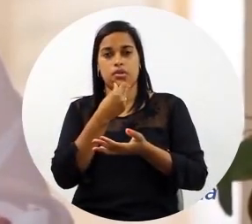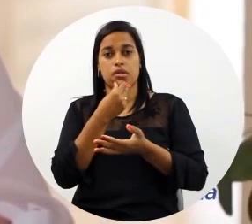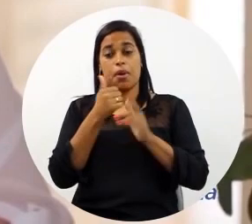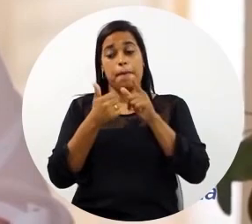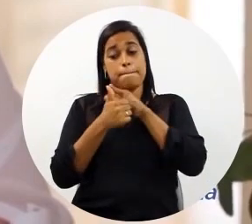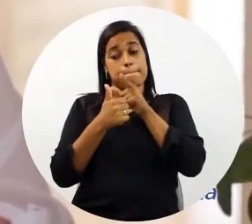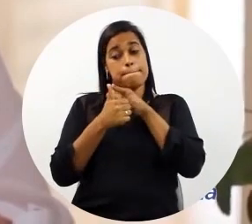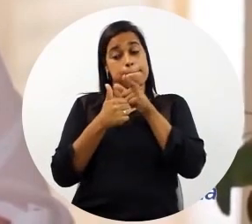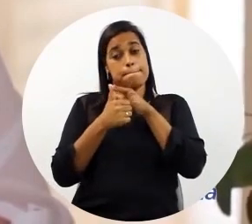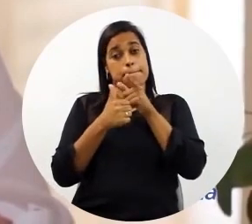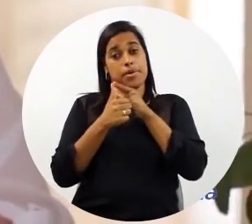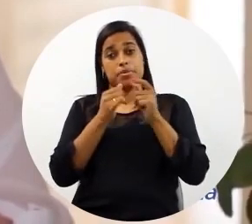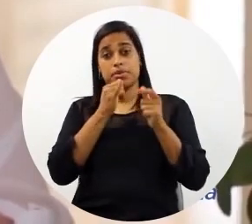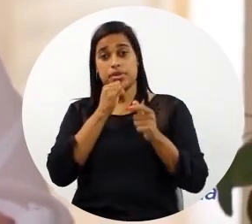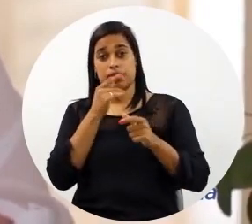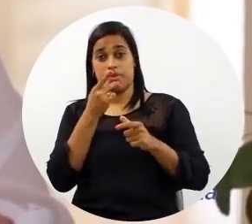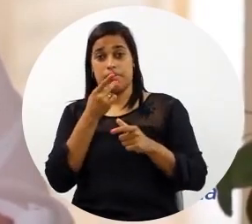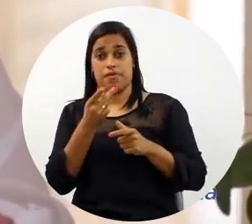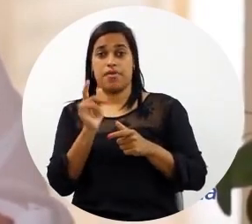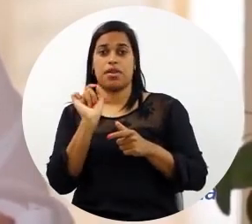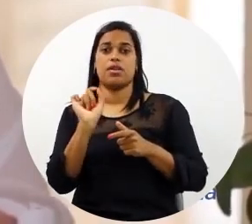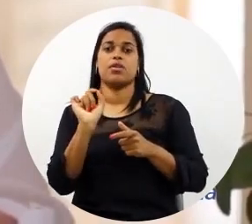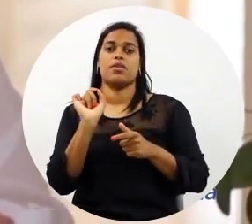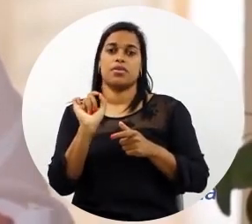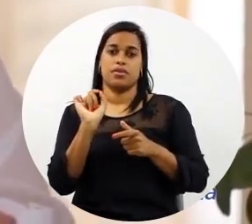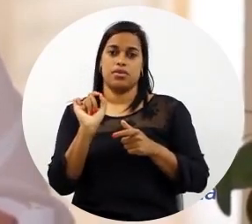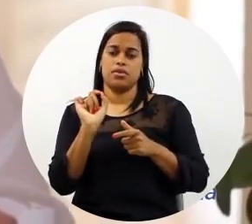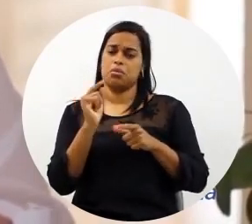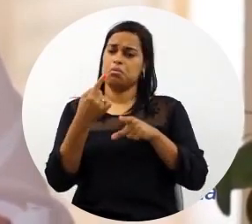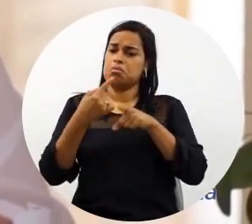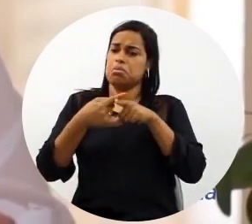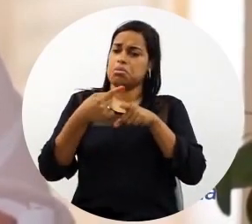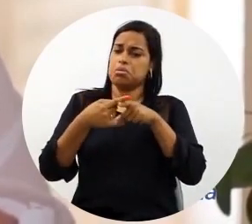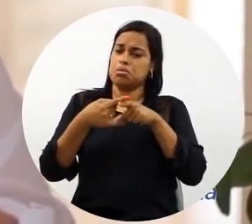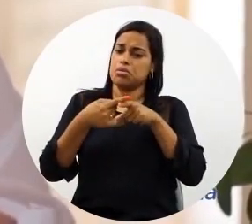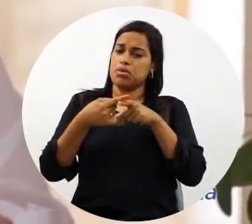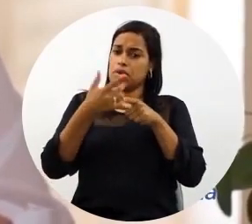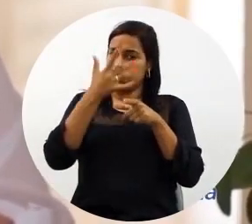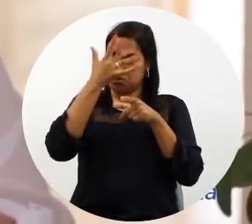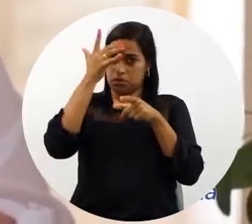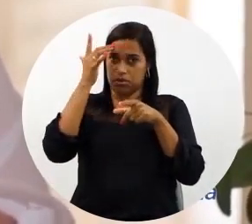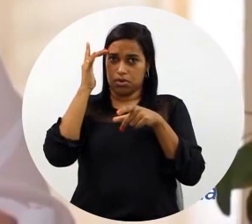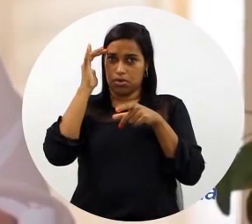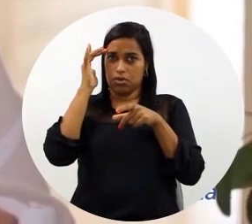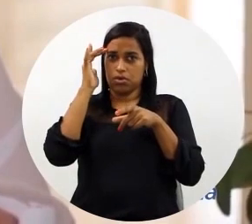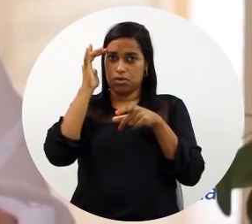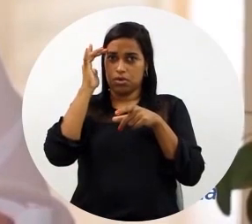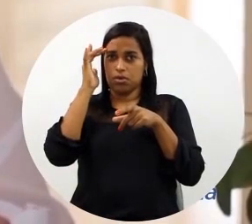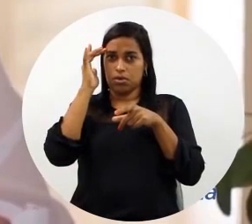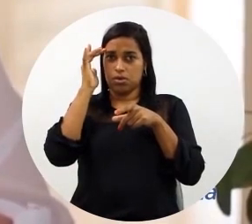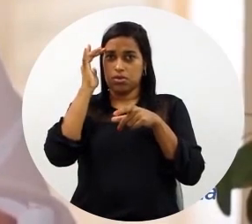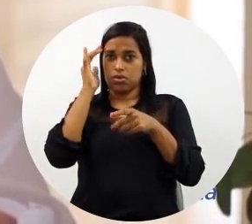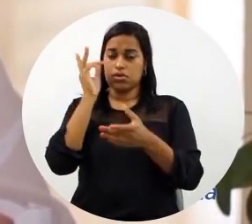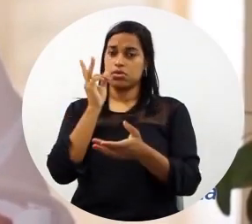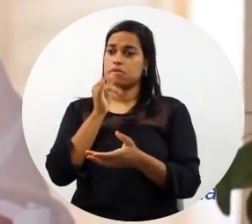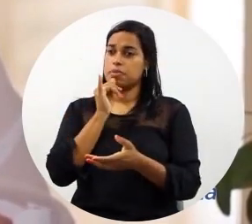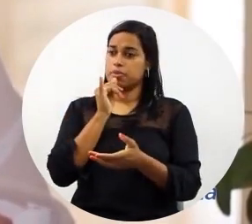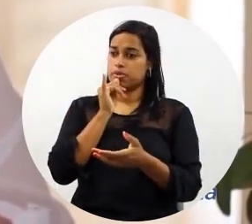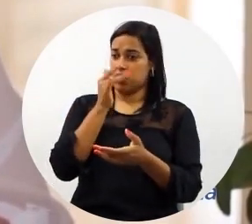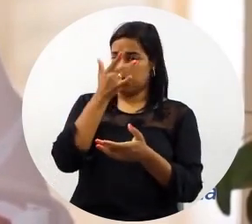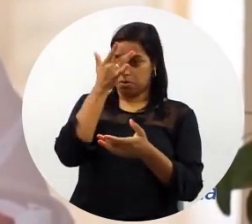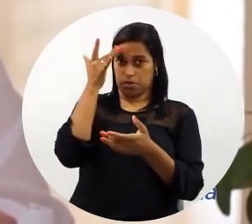o primeiro exemplo que se diz é o seguinte. E por que as pessoas, tipo Madre Teresa de